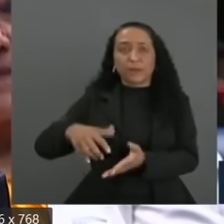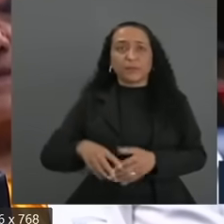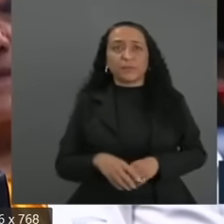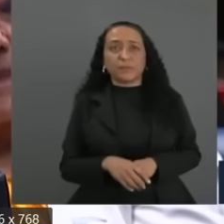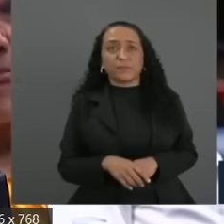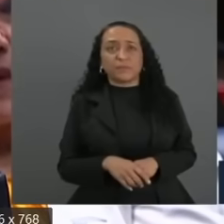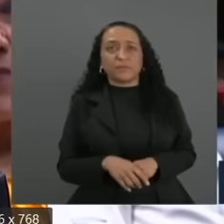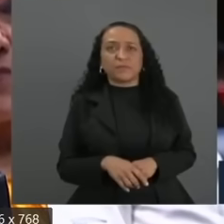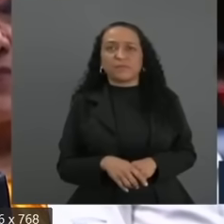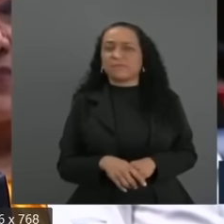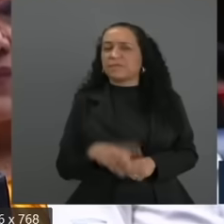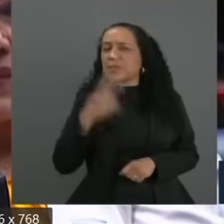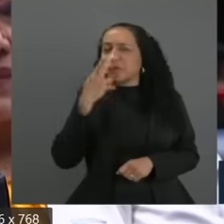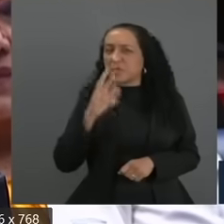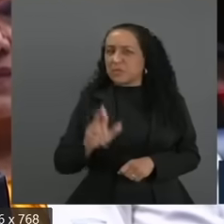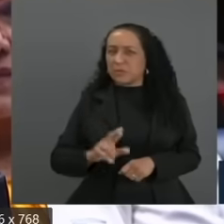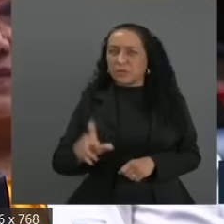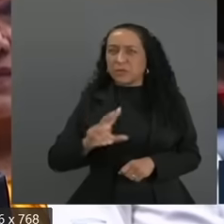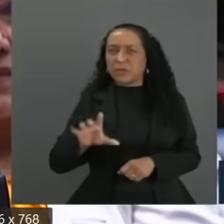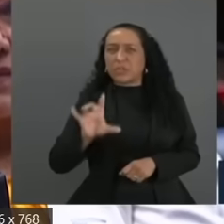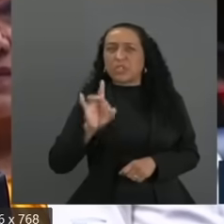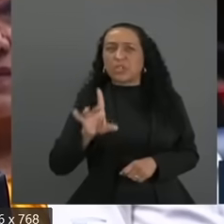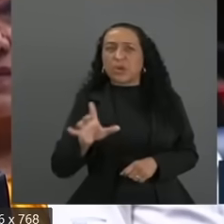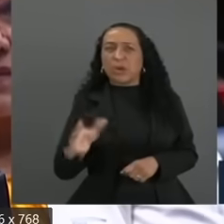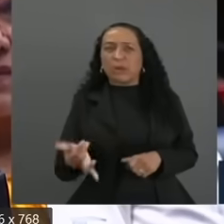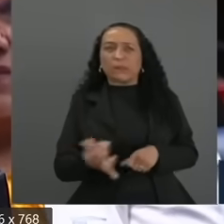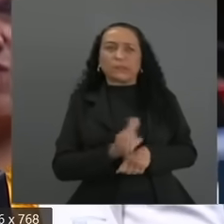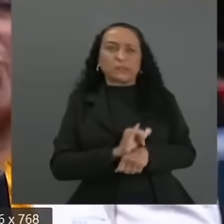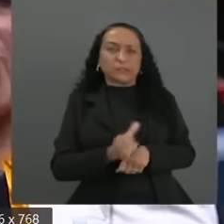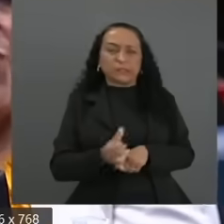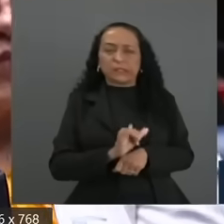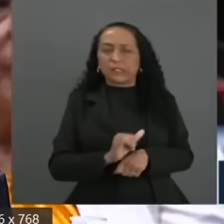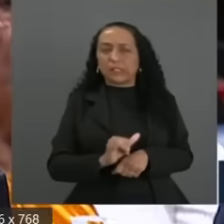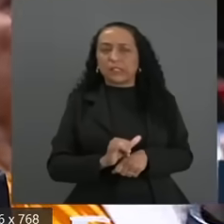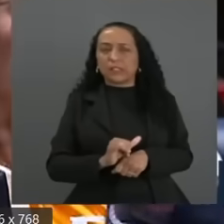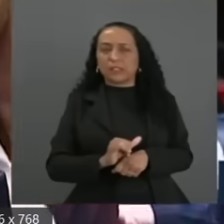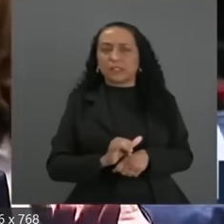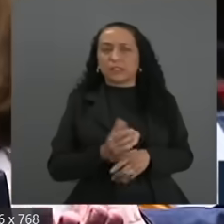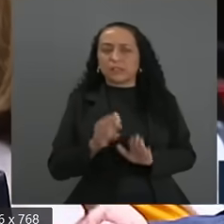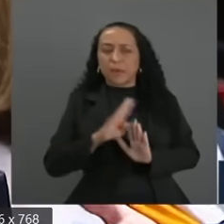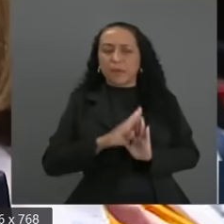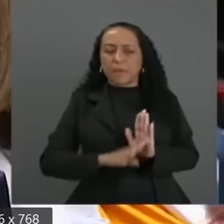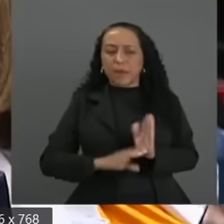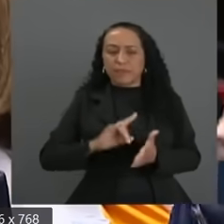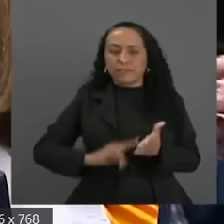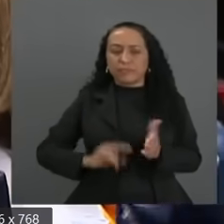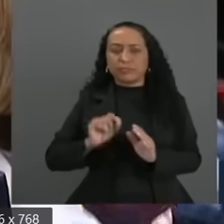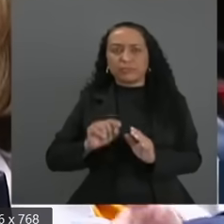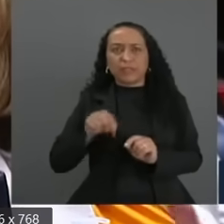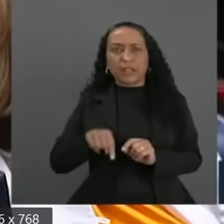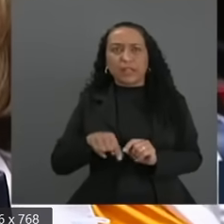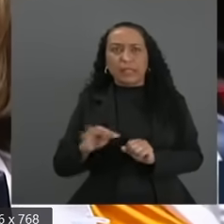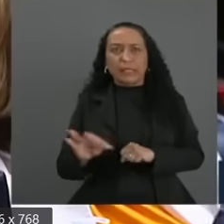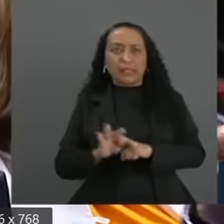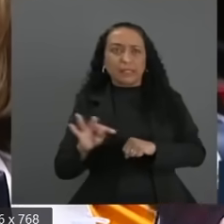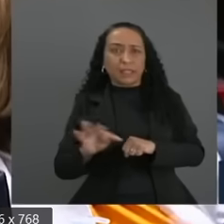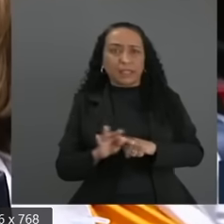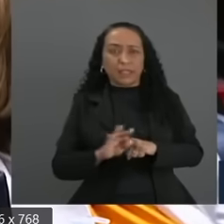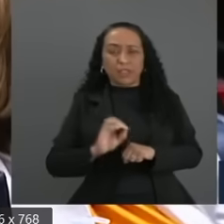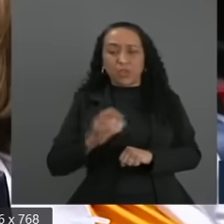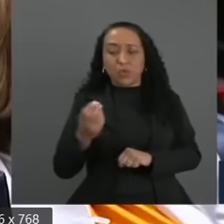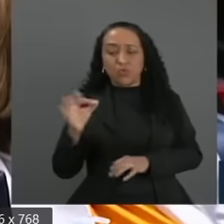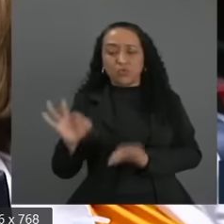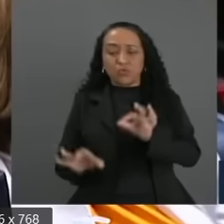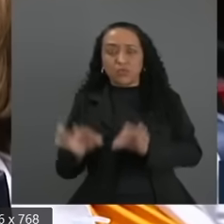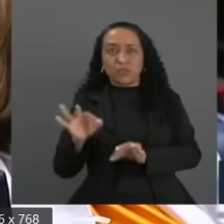Não me parece apenas medidas que seriam técnicas ou